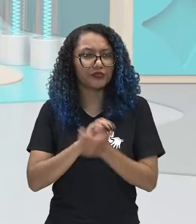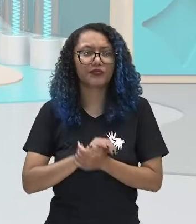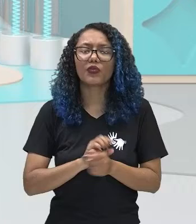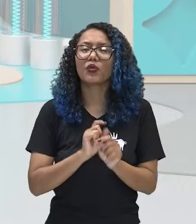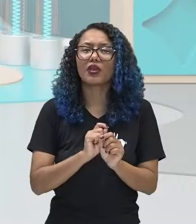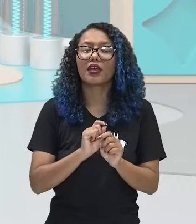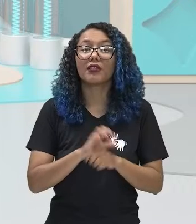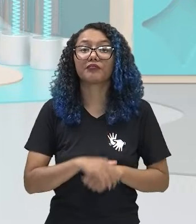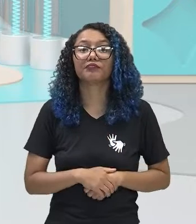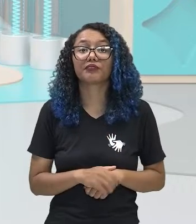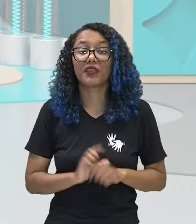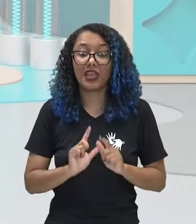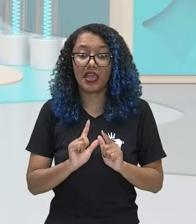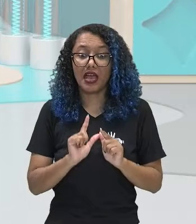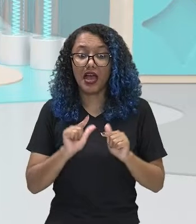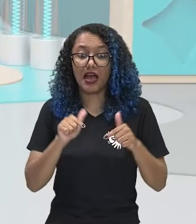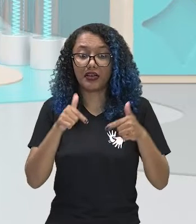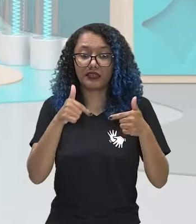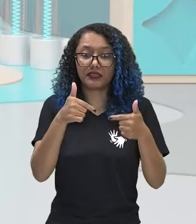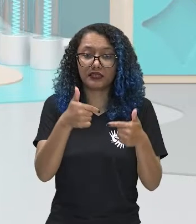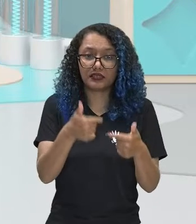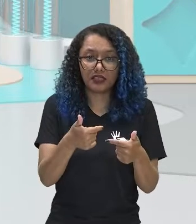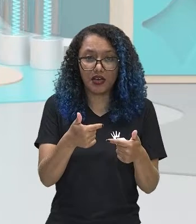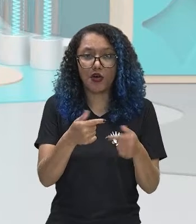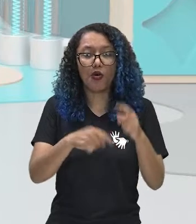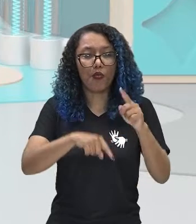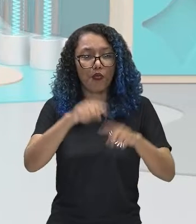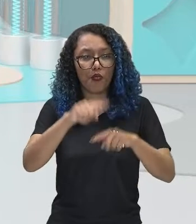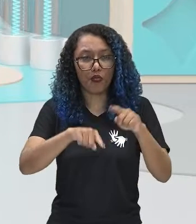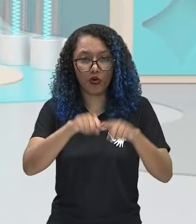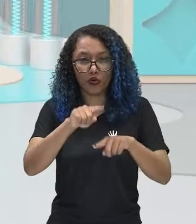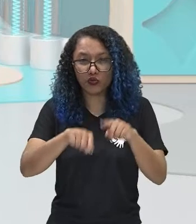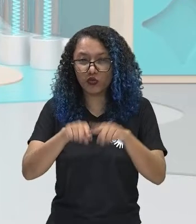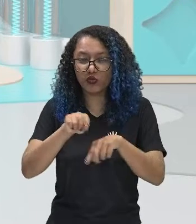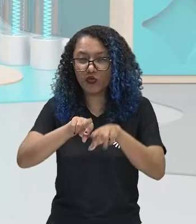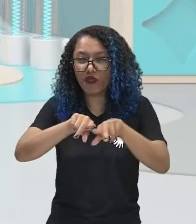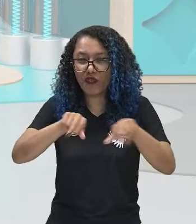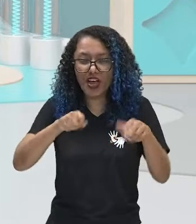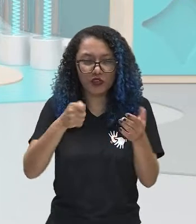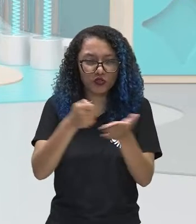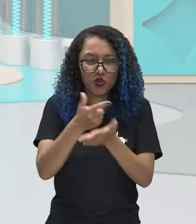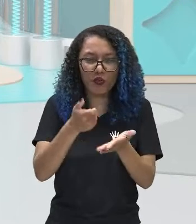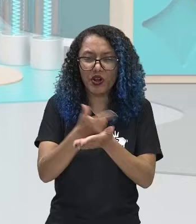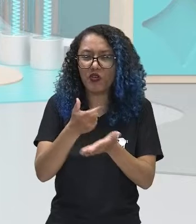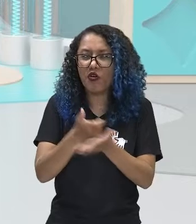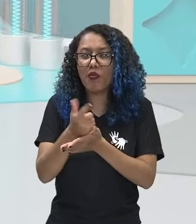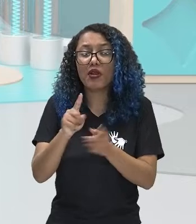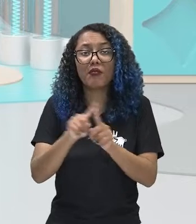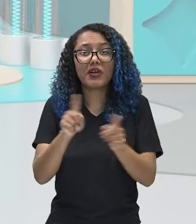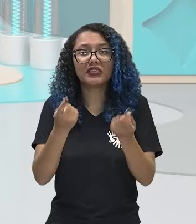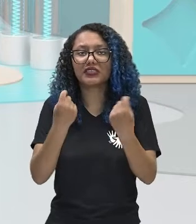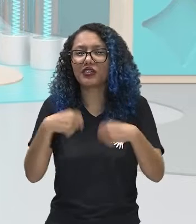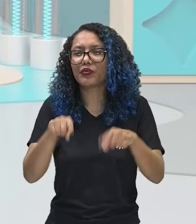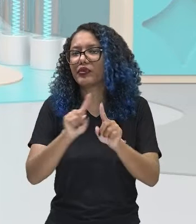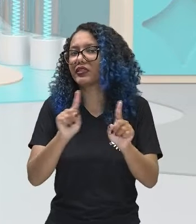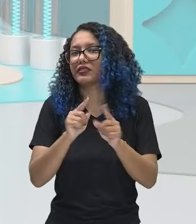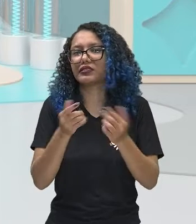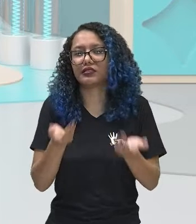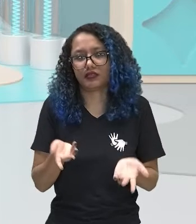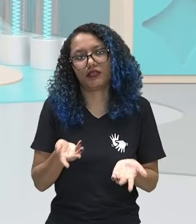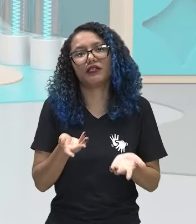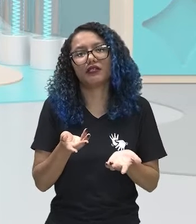ação de comprar excessivamente e sem necessidade. E isso é motivado exatamente